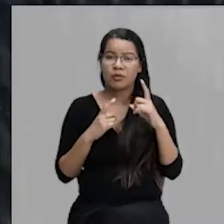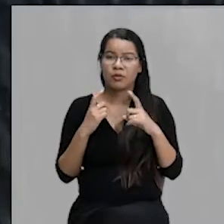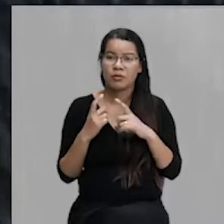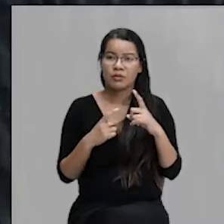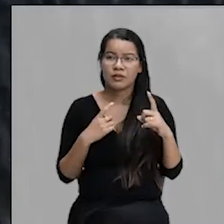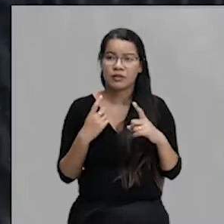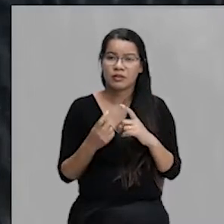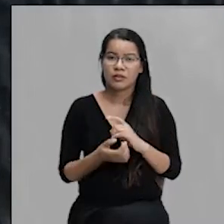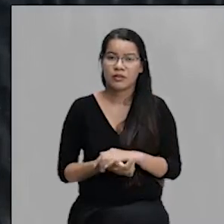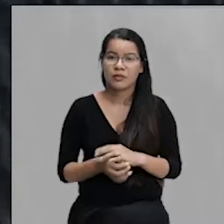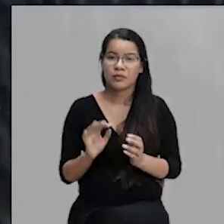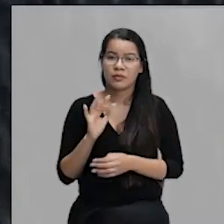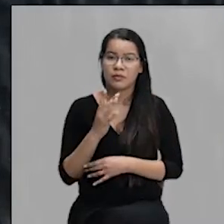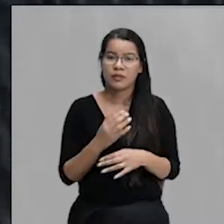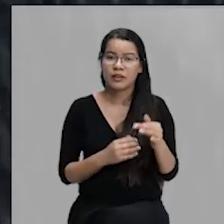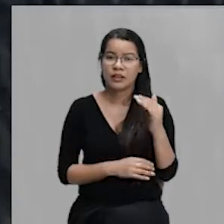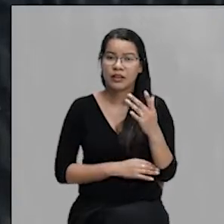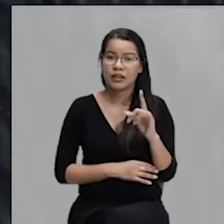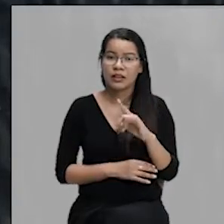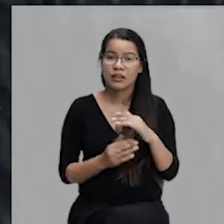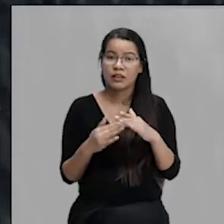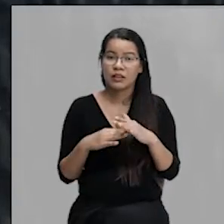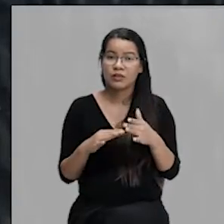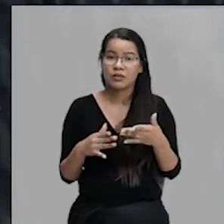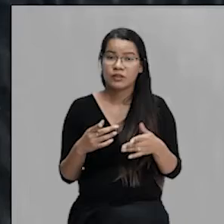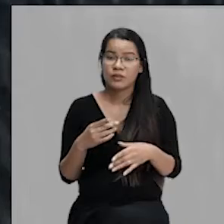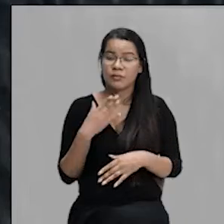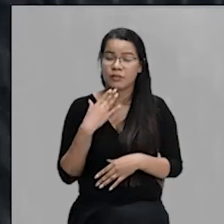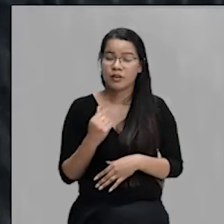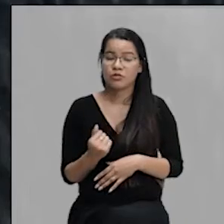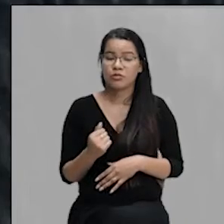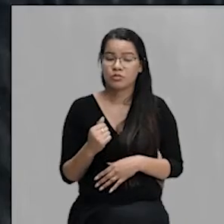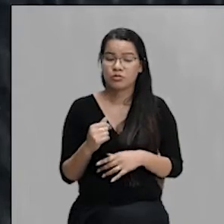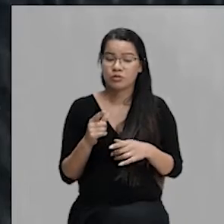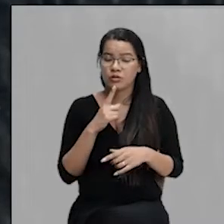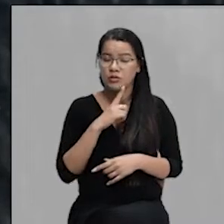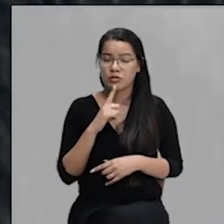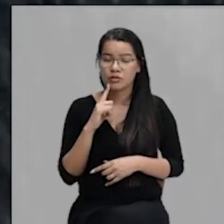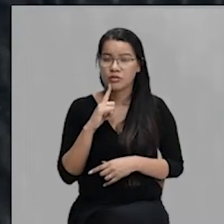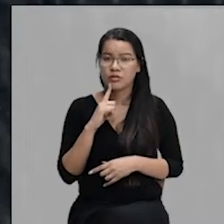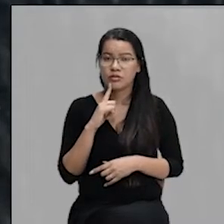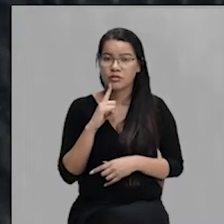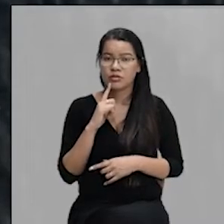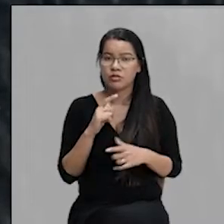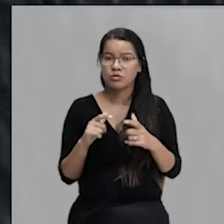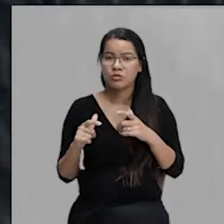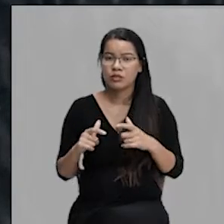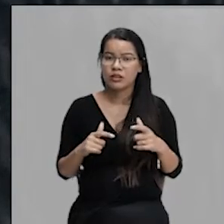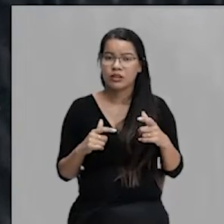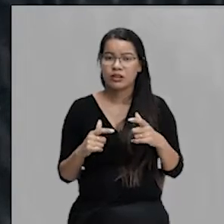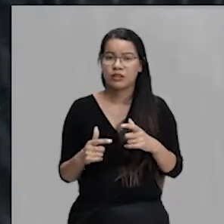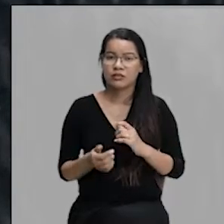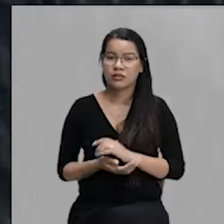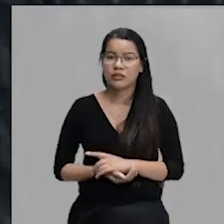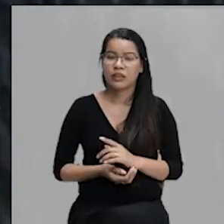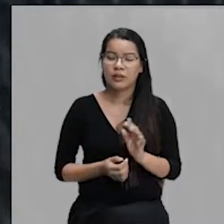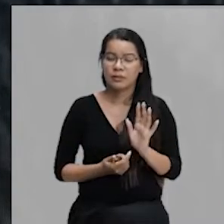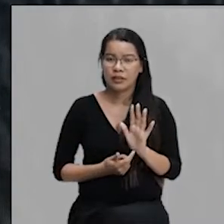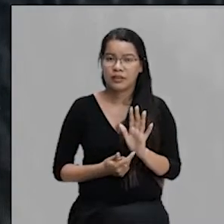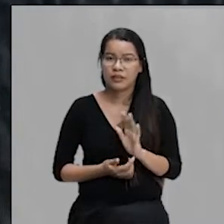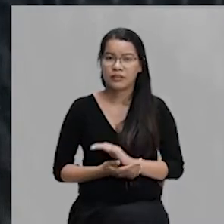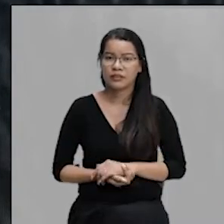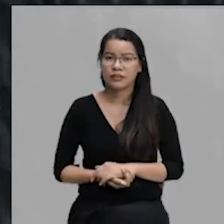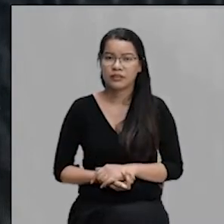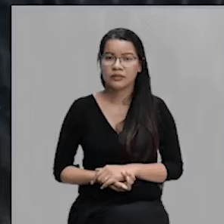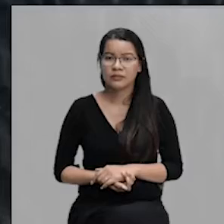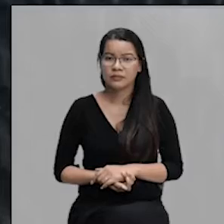pelo iFood, inclusive, de alguns restaurantes, alguns locais, aparece lá, esse restaurante conserva o meio ambiente, por isso não utiliza nada